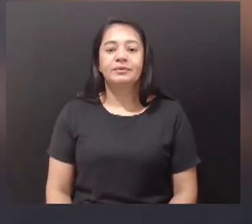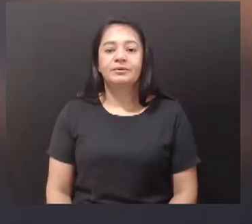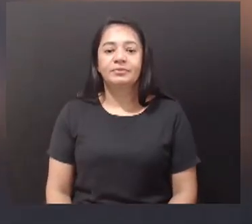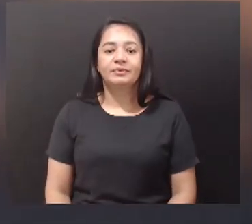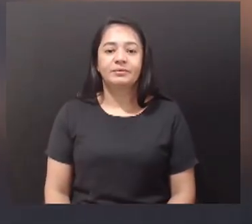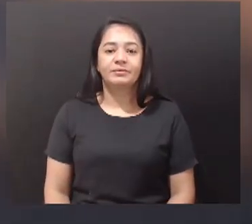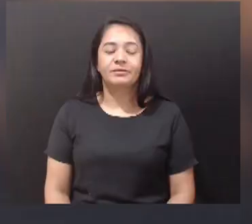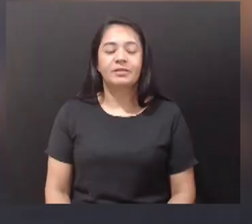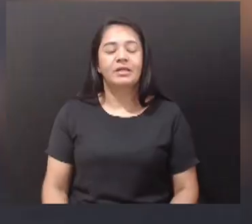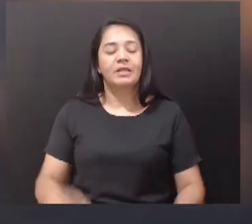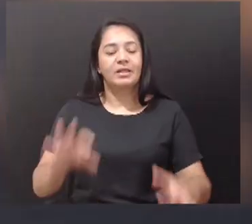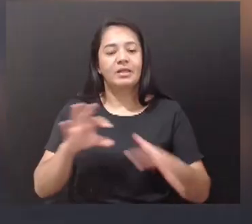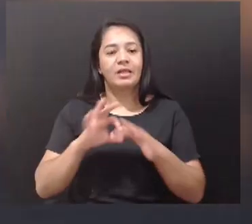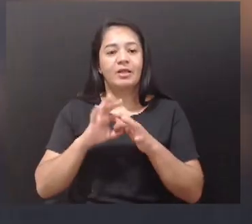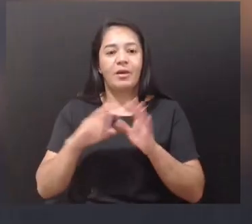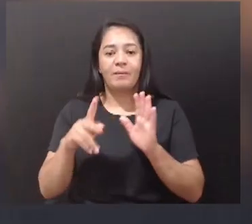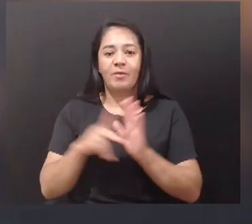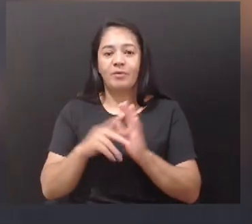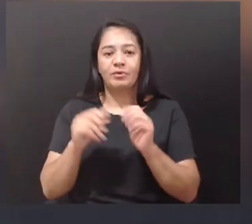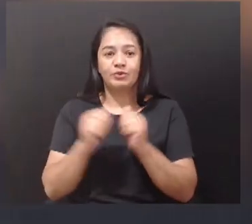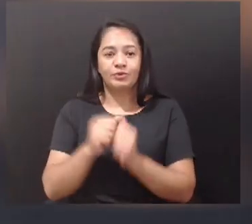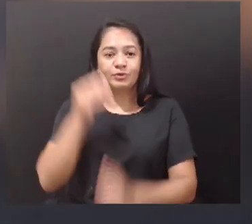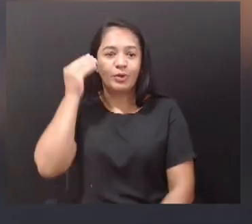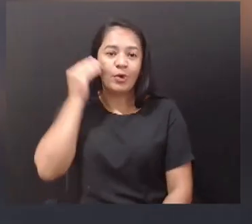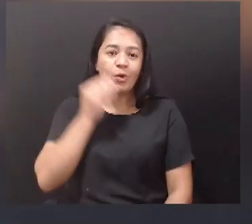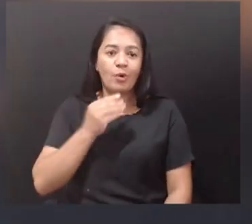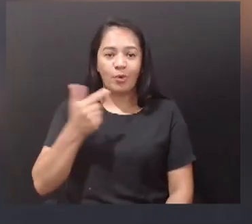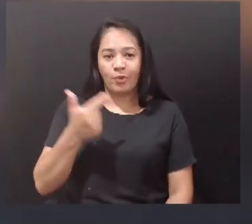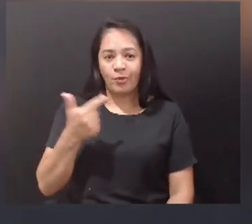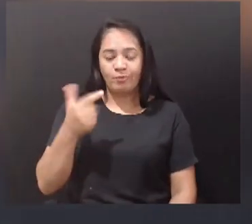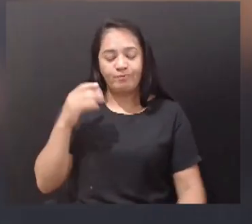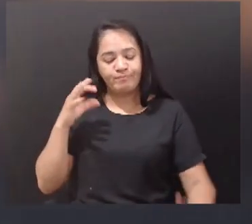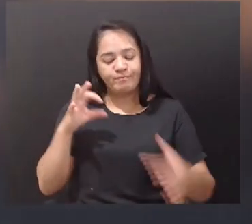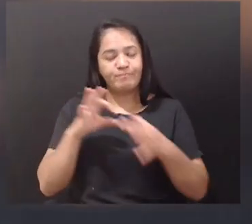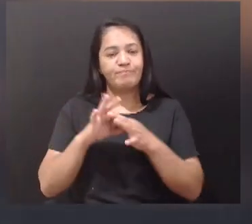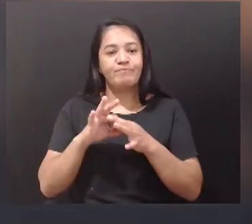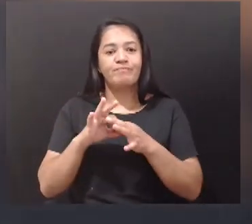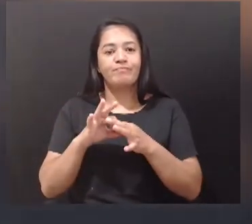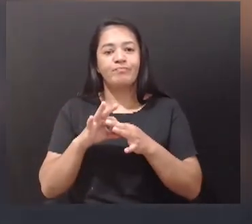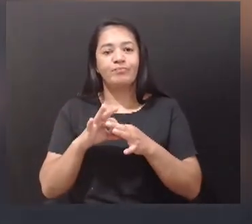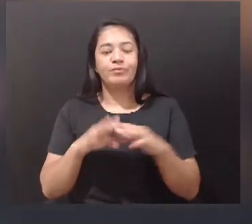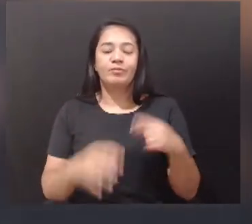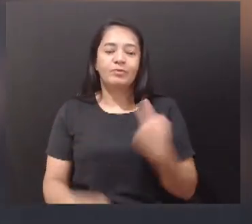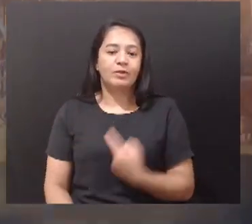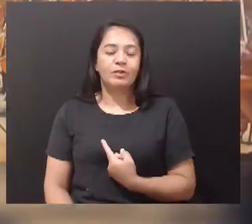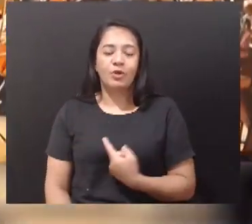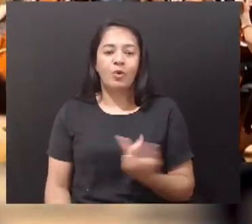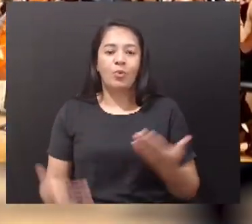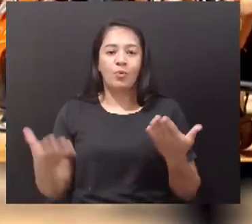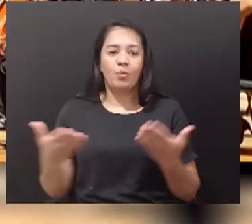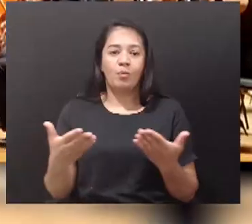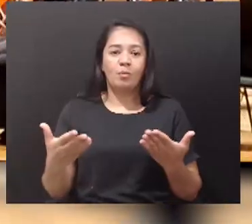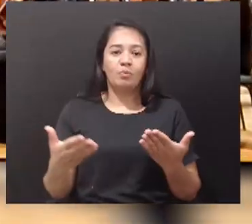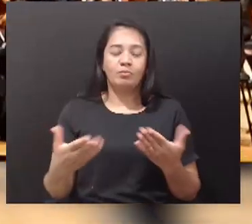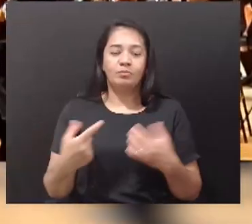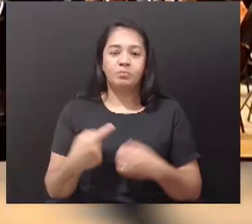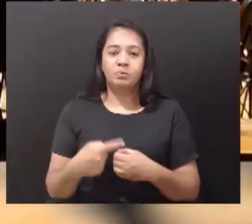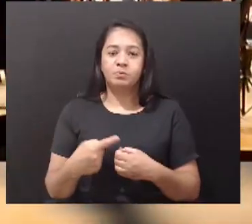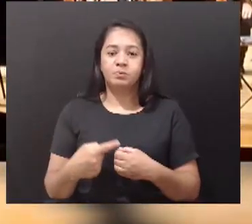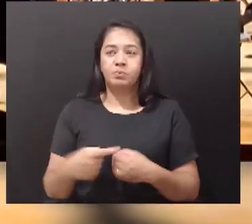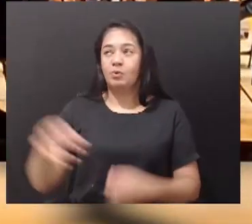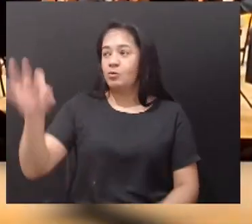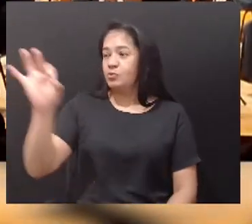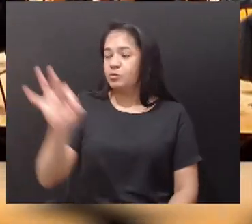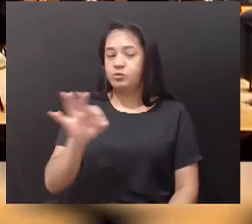conexão dele com Dom Pedro. Para a gente hoje, como uma cidade que tem uma orquestra sinfônica